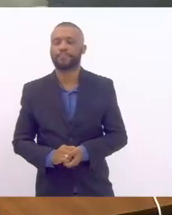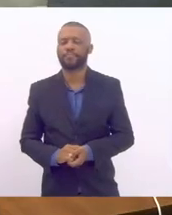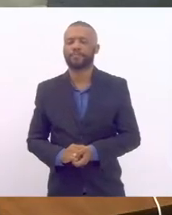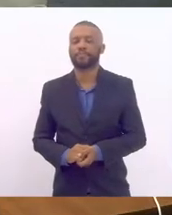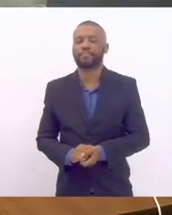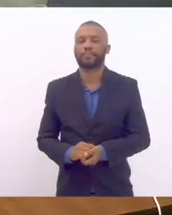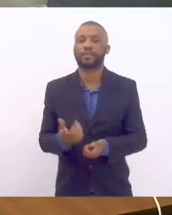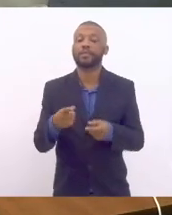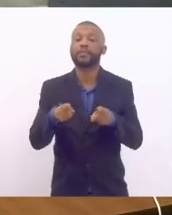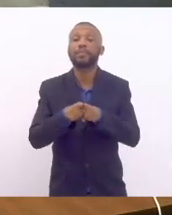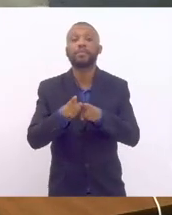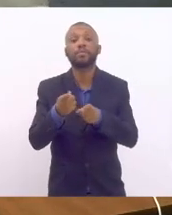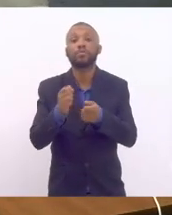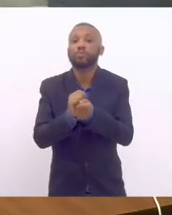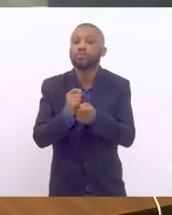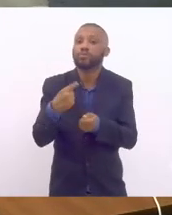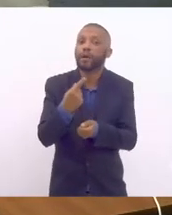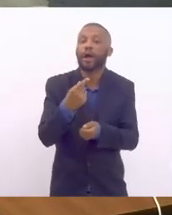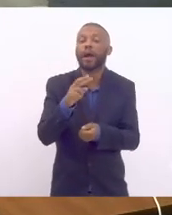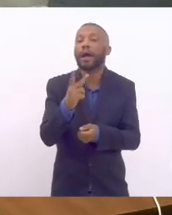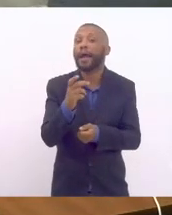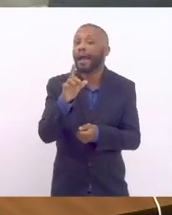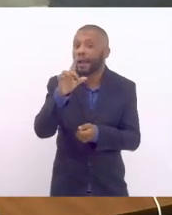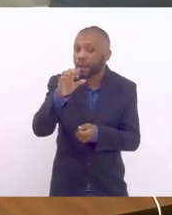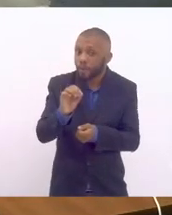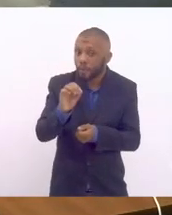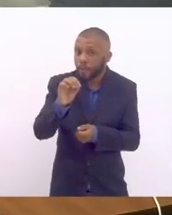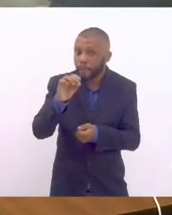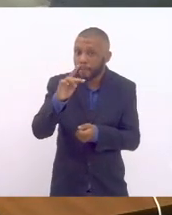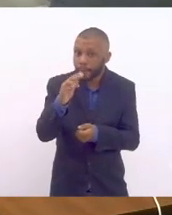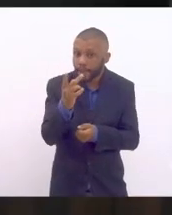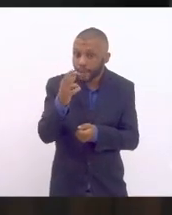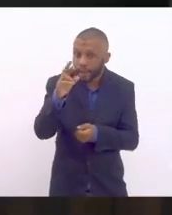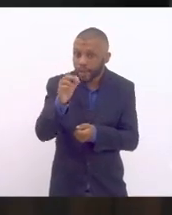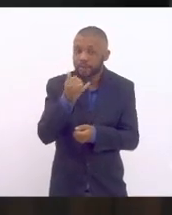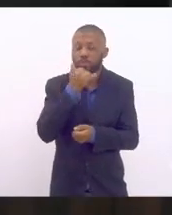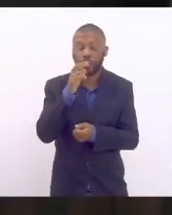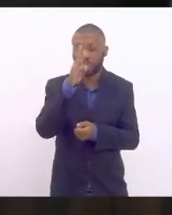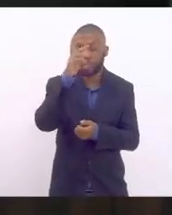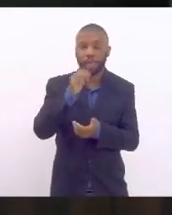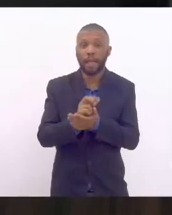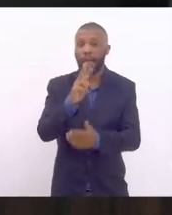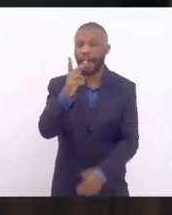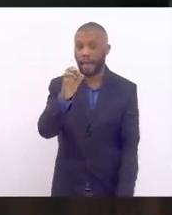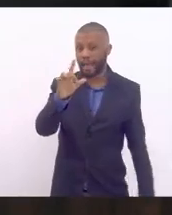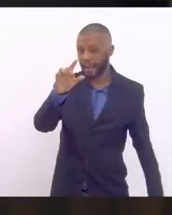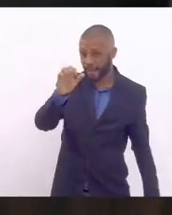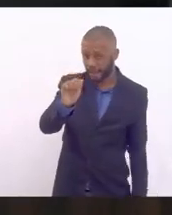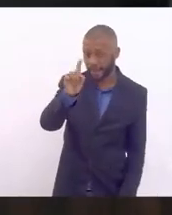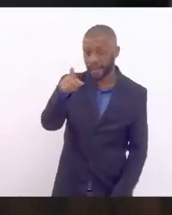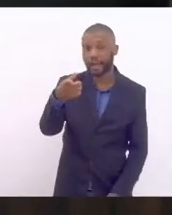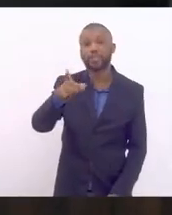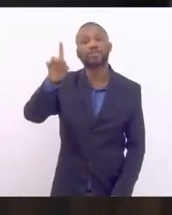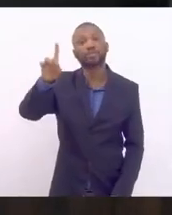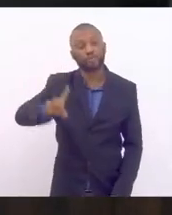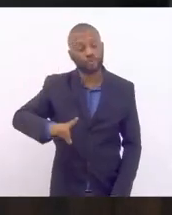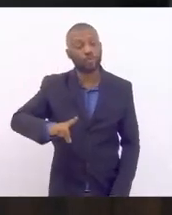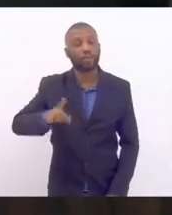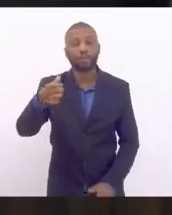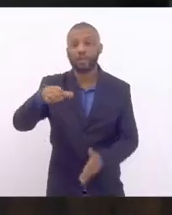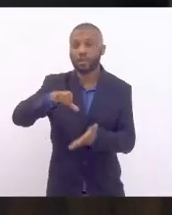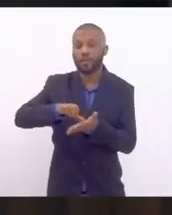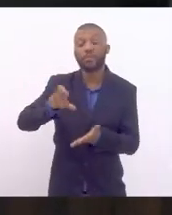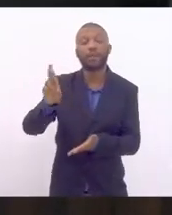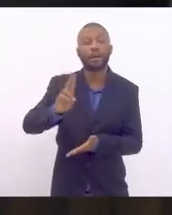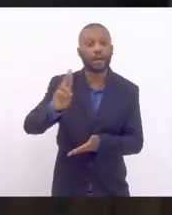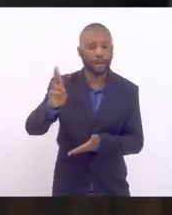e são conosco também Hélio Pinheiro Oi Hélia Pinheiro diretora do campus Realengo do Instituto Federal do Rio de